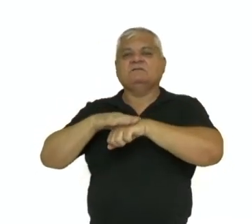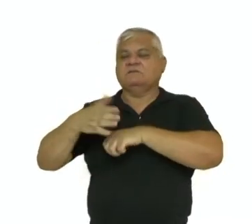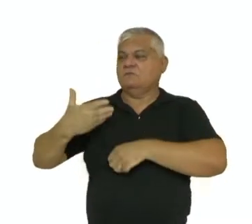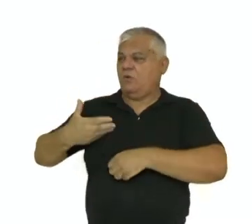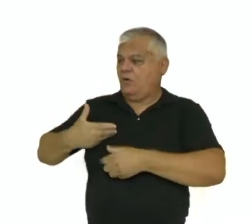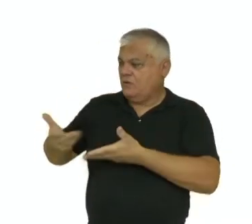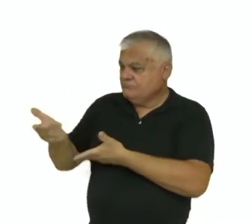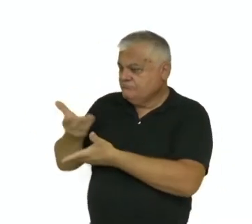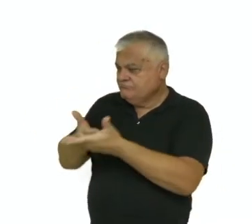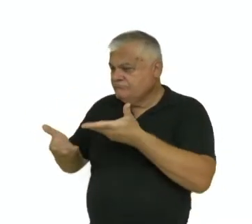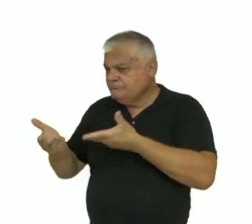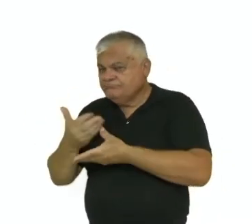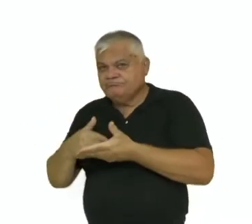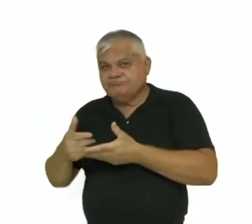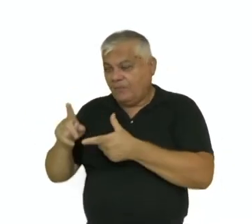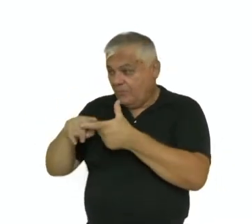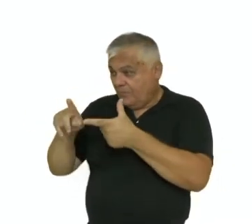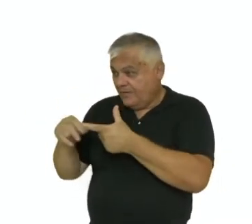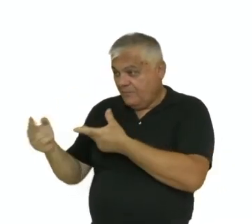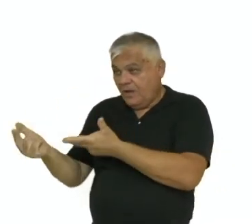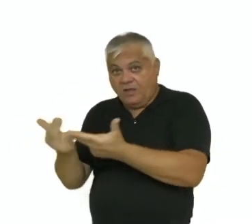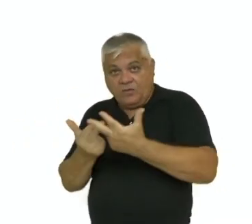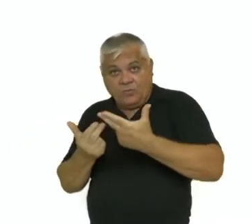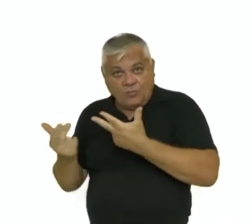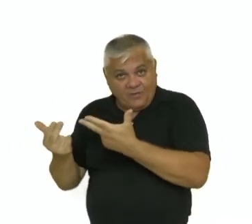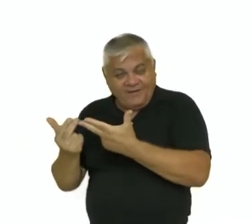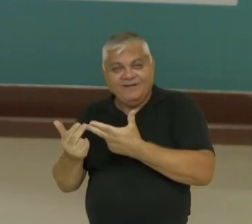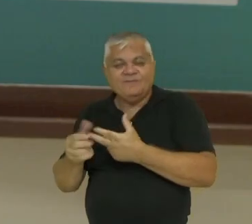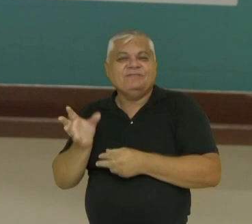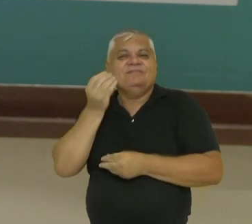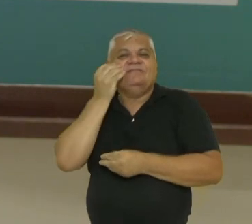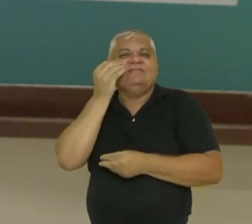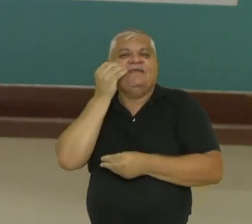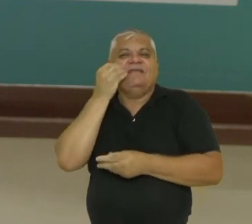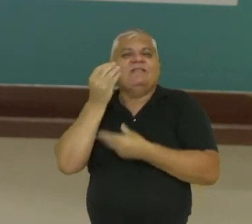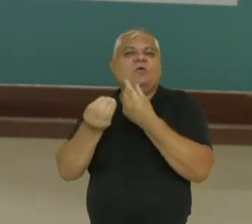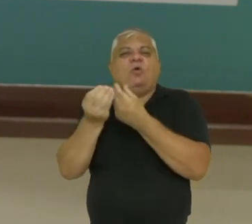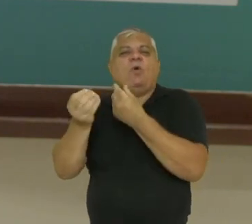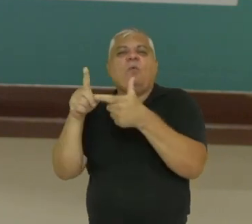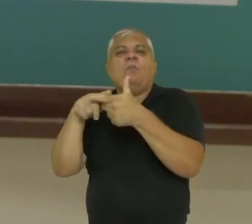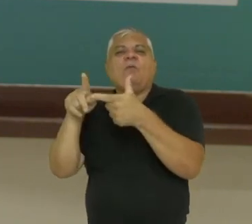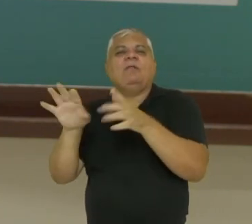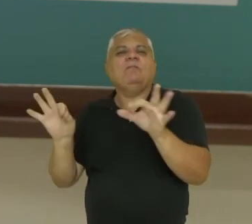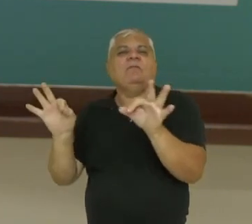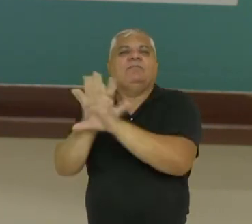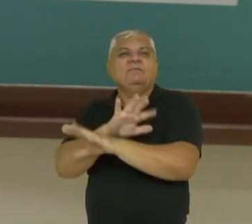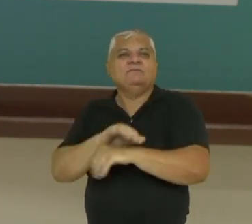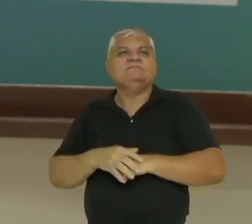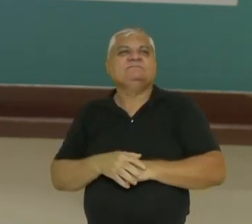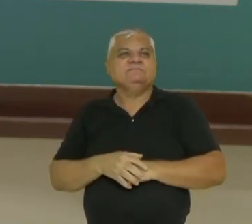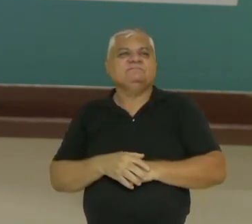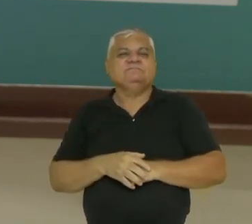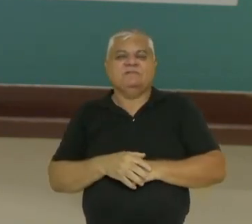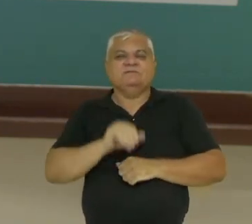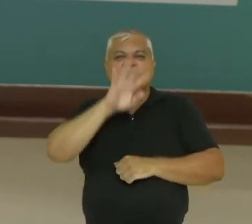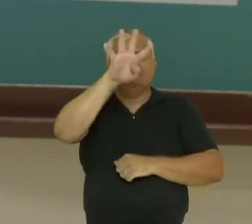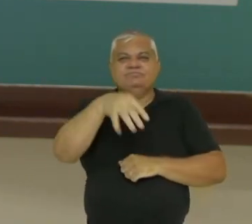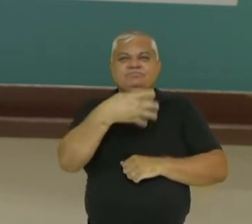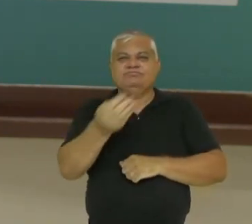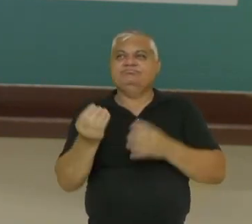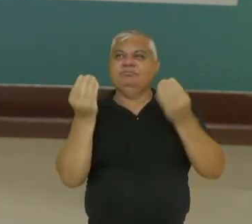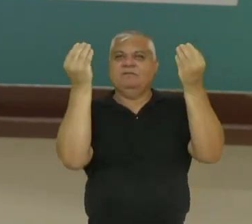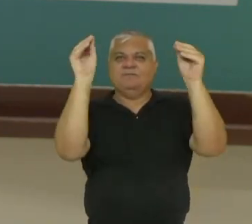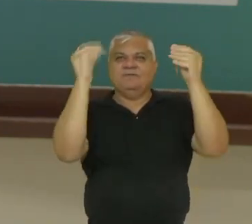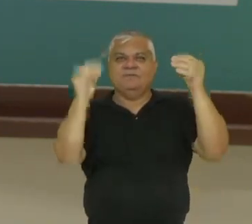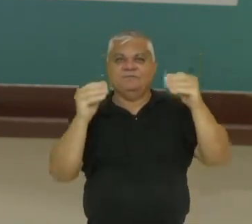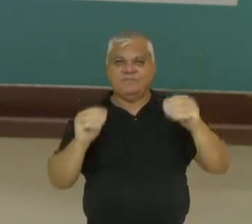é para quem tem muito dinheiro. Ação 1, pesquisar mais sobre investimento durante uma semana. Ação 2, conversar sobre investimentos